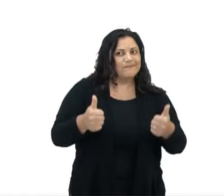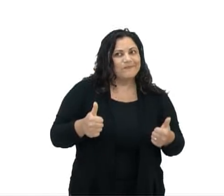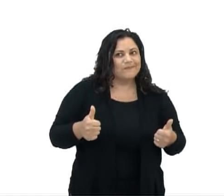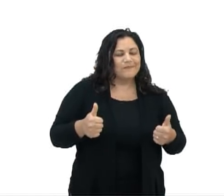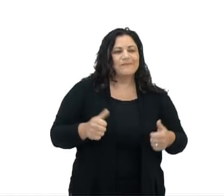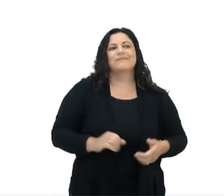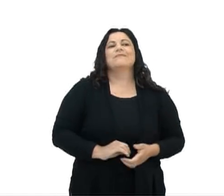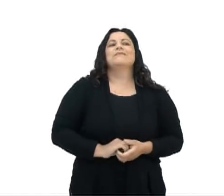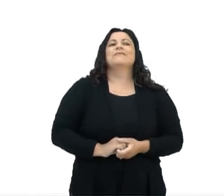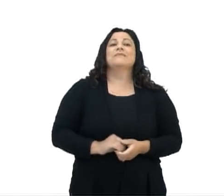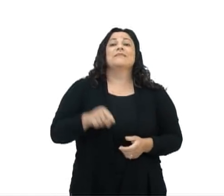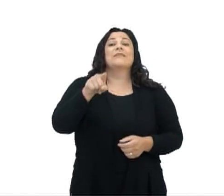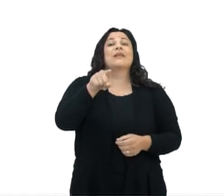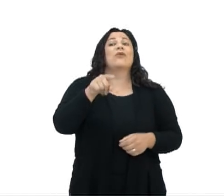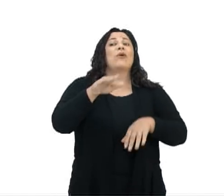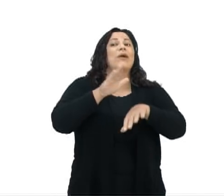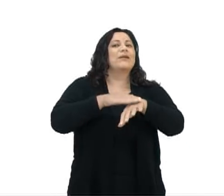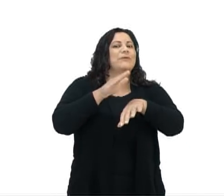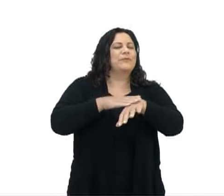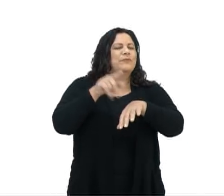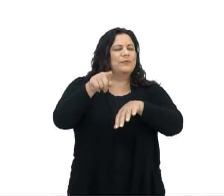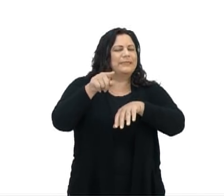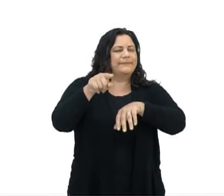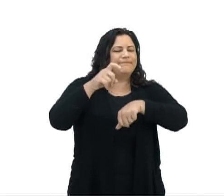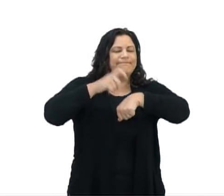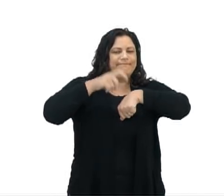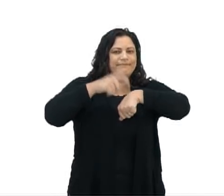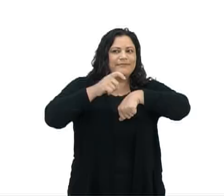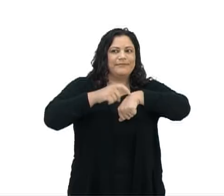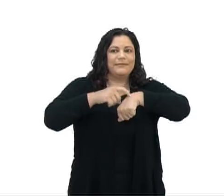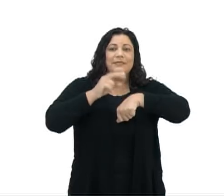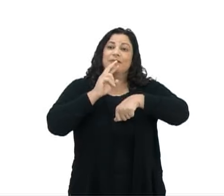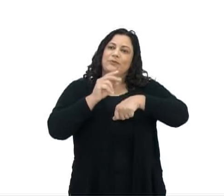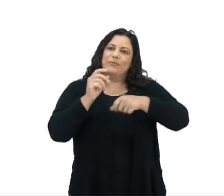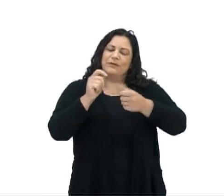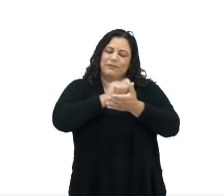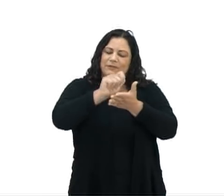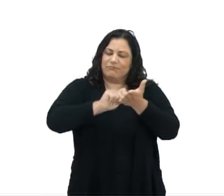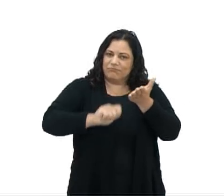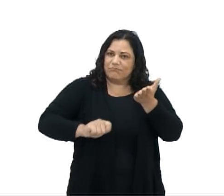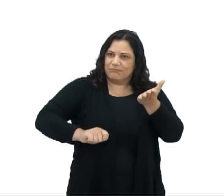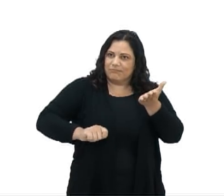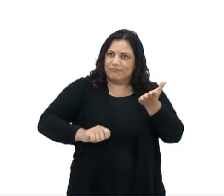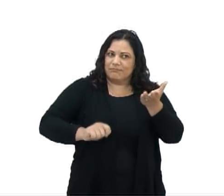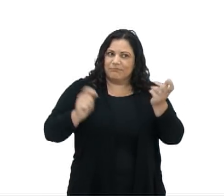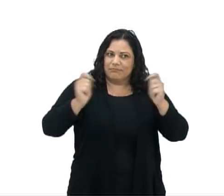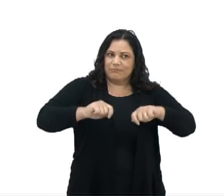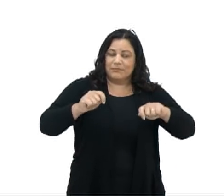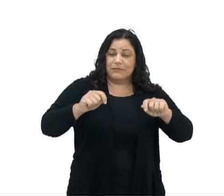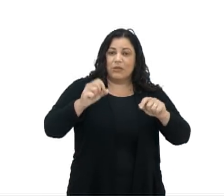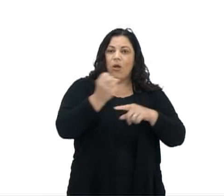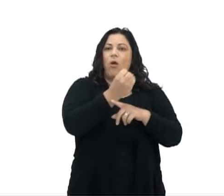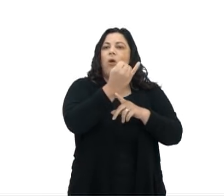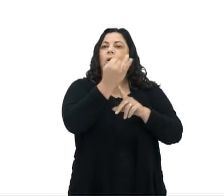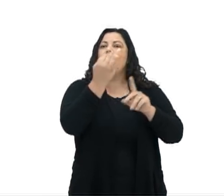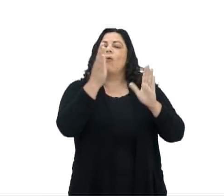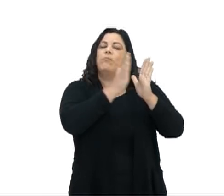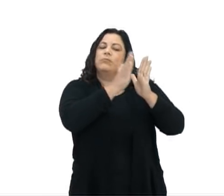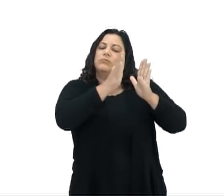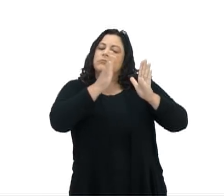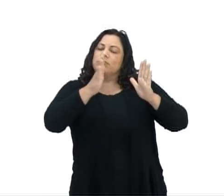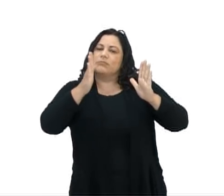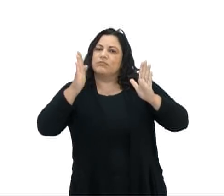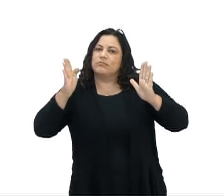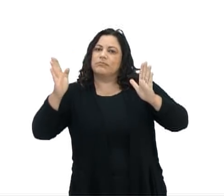Então, agora é com você, tá? Vou dar um tempinho para vocês fazerem a mesma coisa. Eu deixei aqui os passos, tá certinho, de como foi